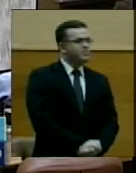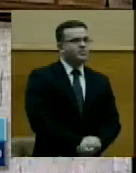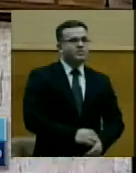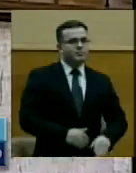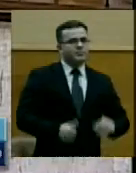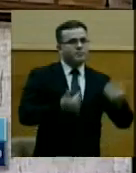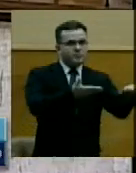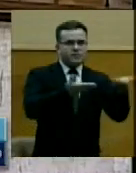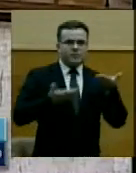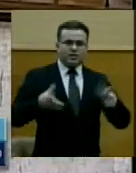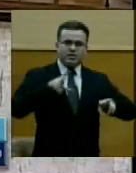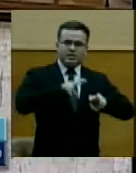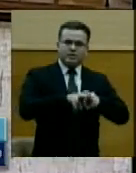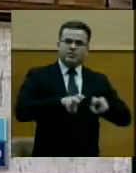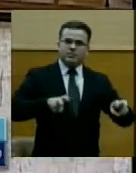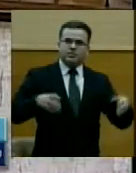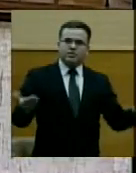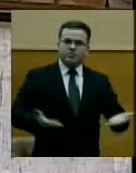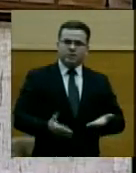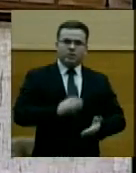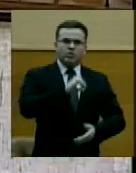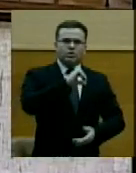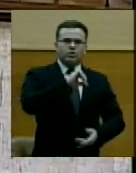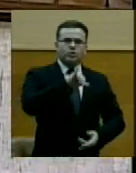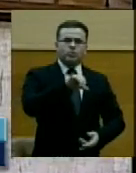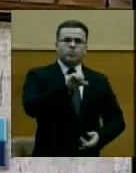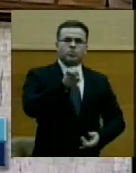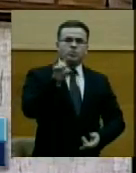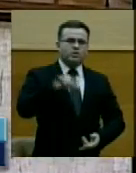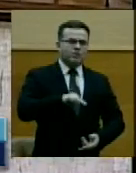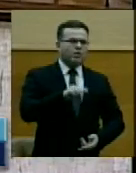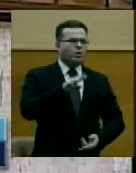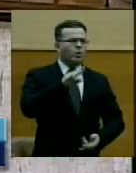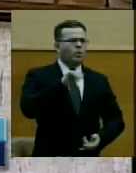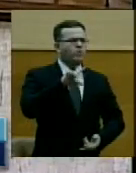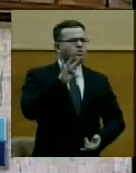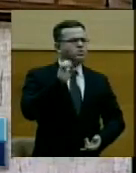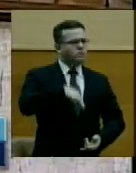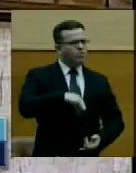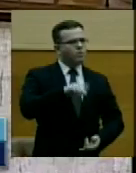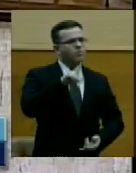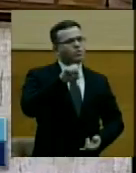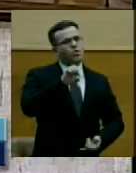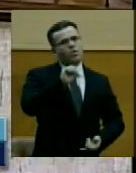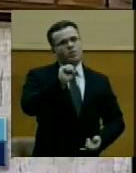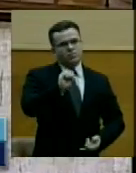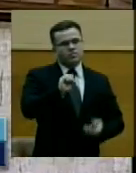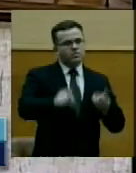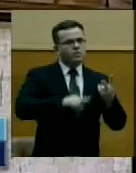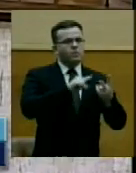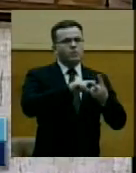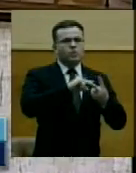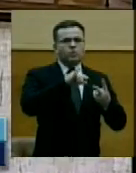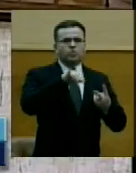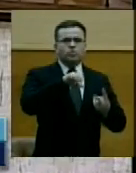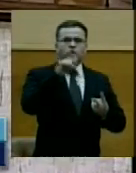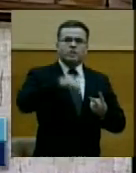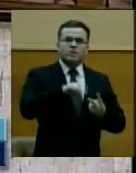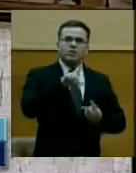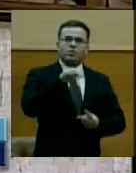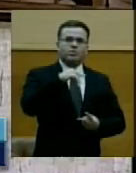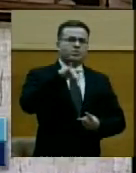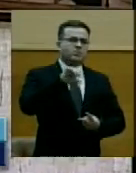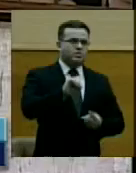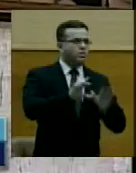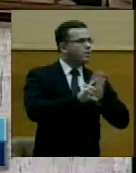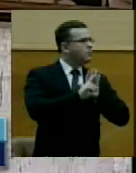Convido para fazer parte da mesa o senhor José Wilton Góes Santos e o senhor José Lúcio Alves Costa, representando